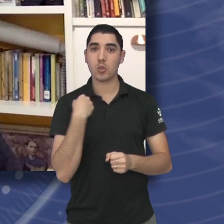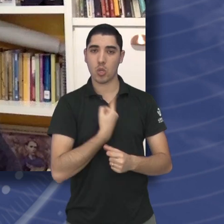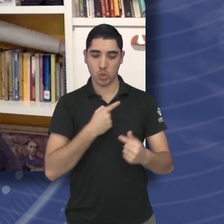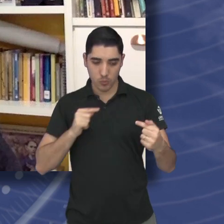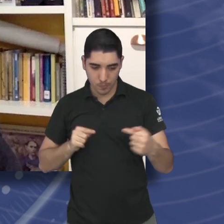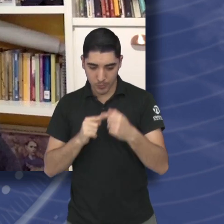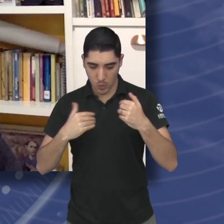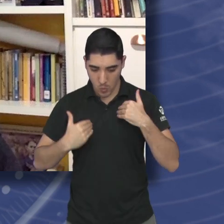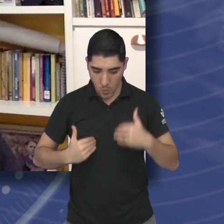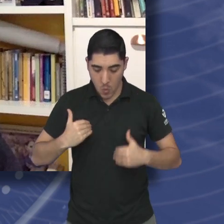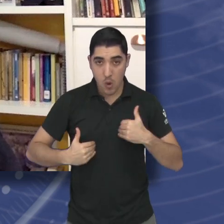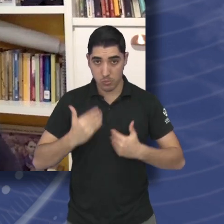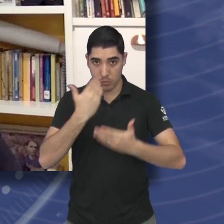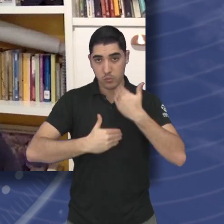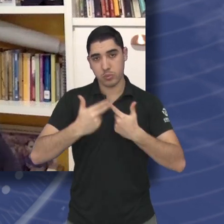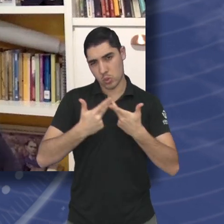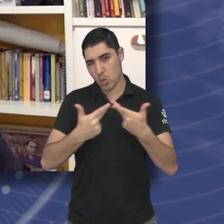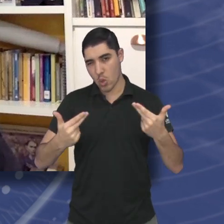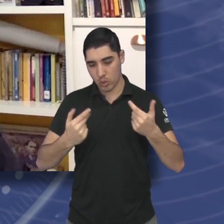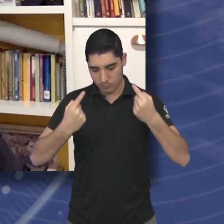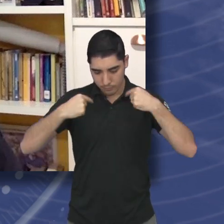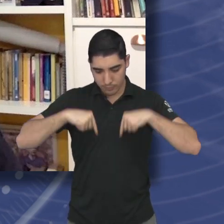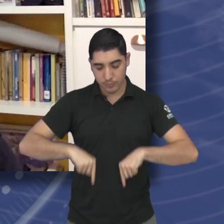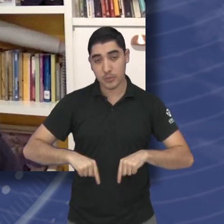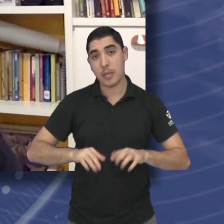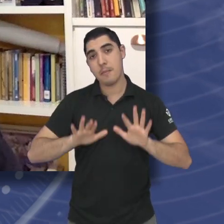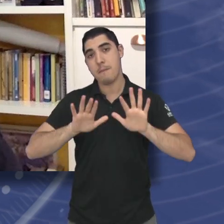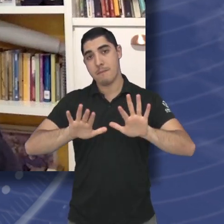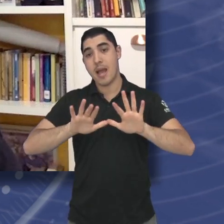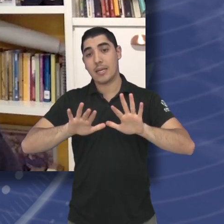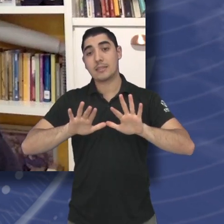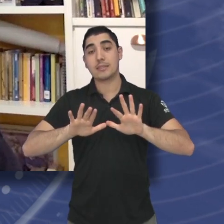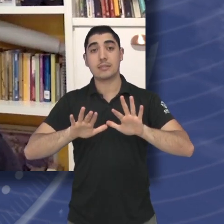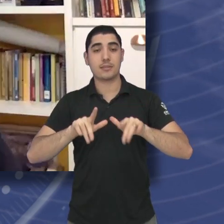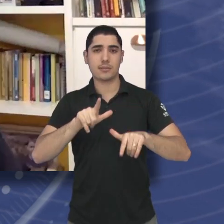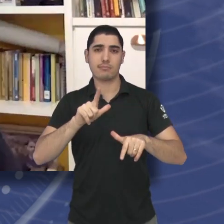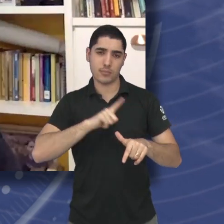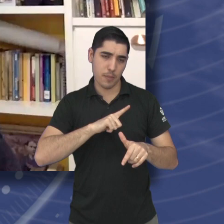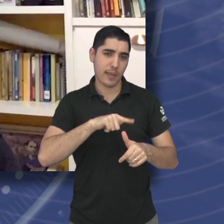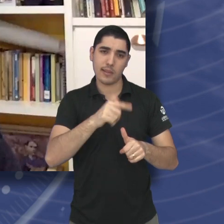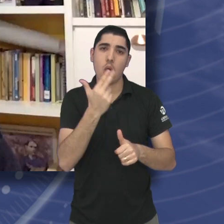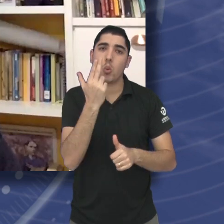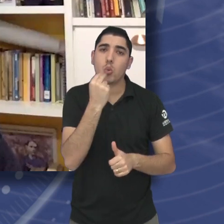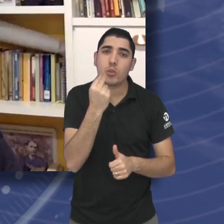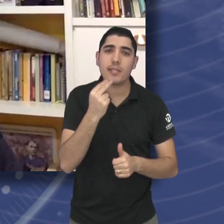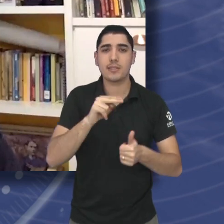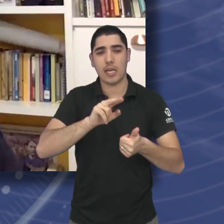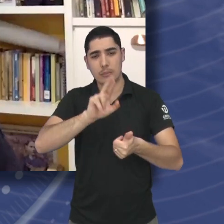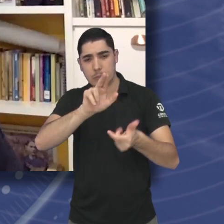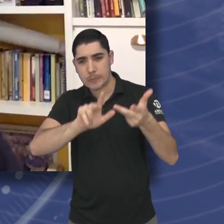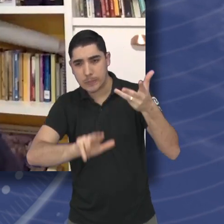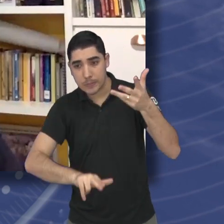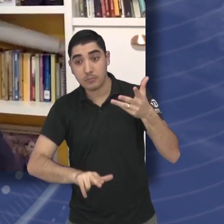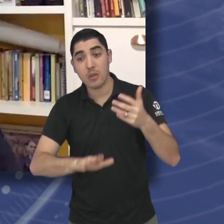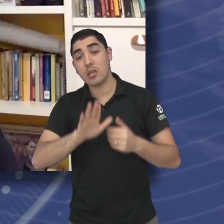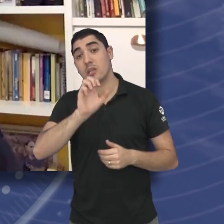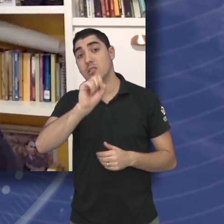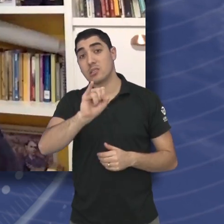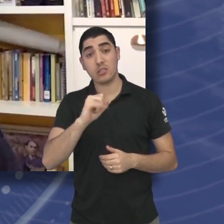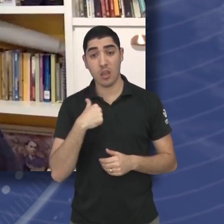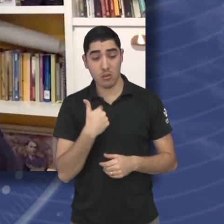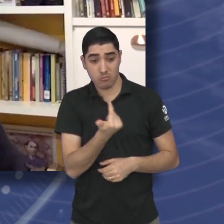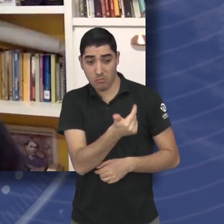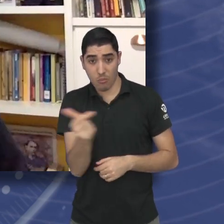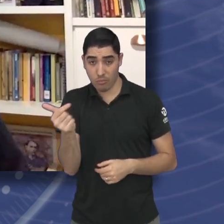mas como também nutricionais, que são coisas diferentes. Necessidades calóricas e nutricionais de toda uma população. Se eu não tenho um